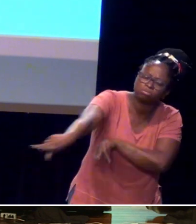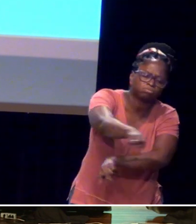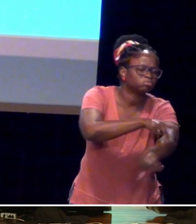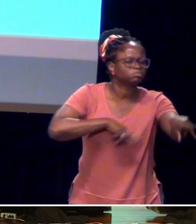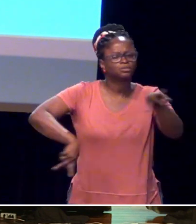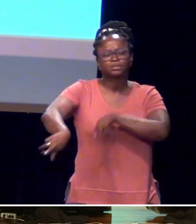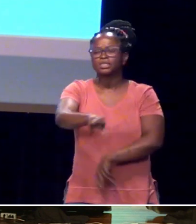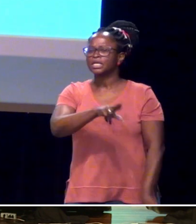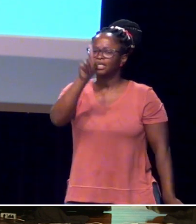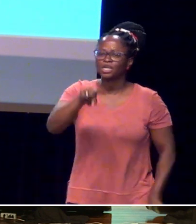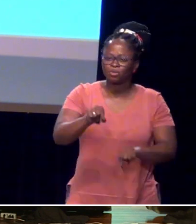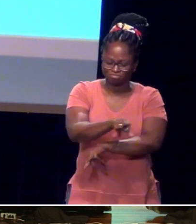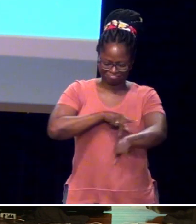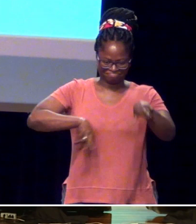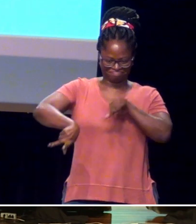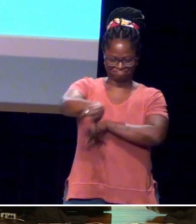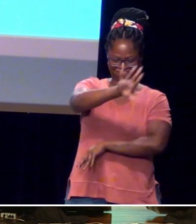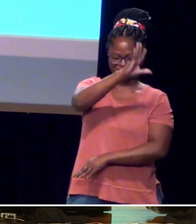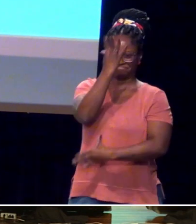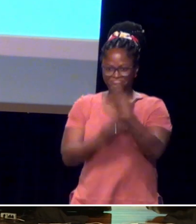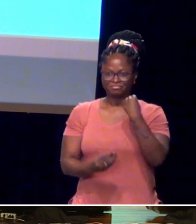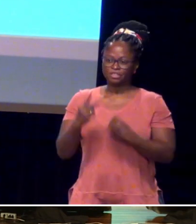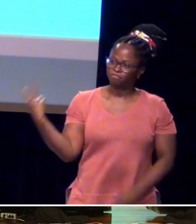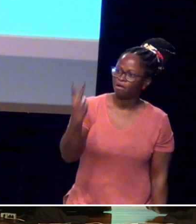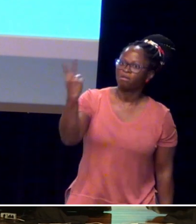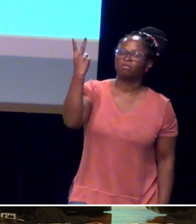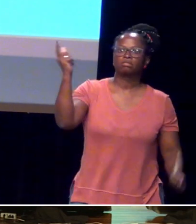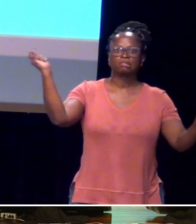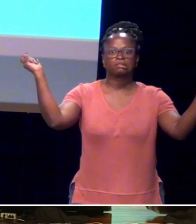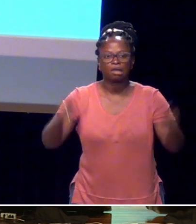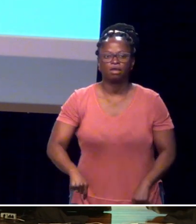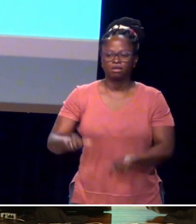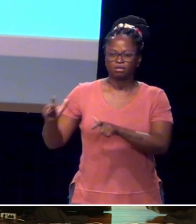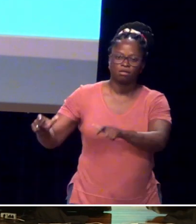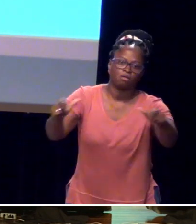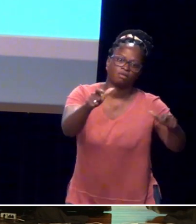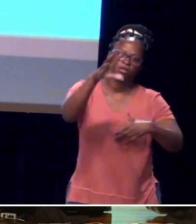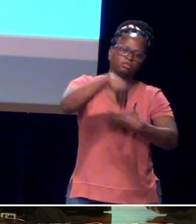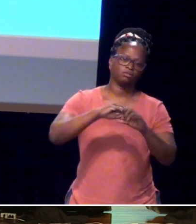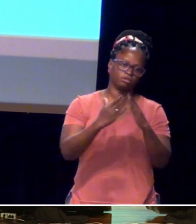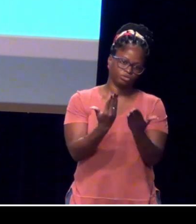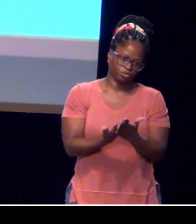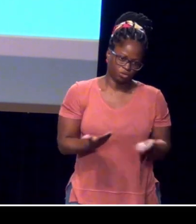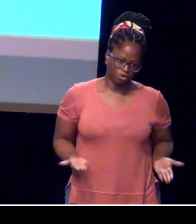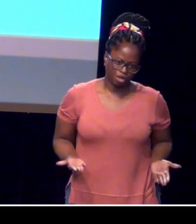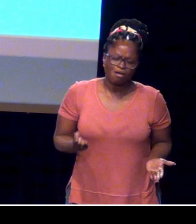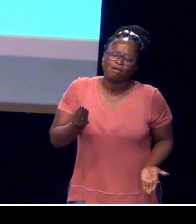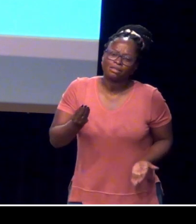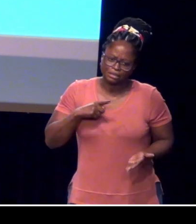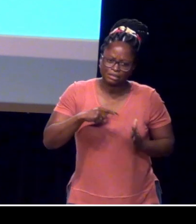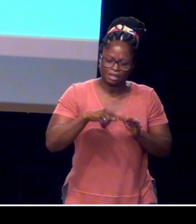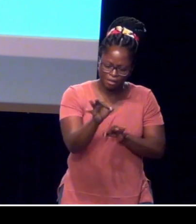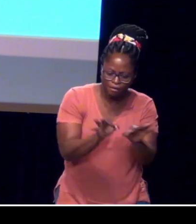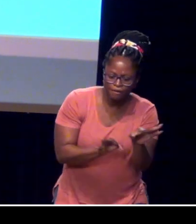e que é essa diversidade que a gente deve valorizar em espaço educacional.